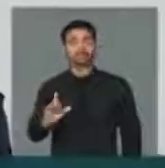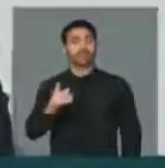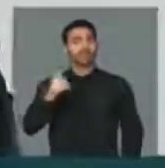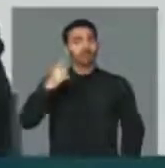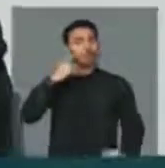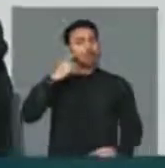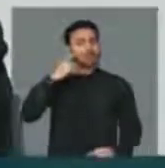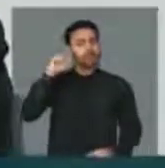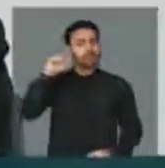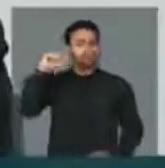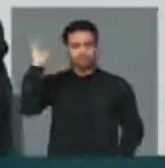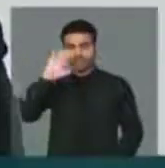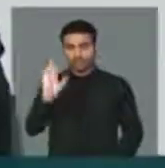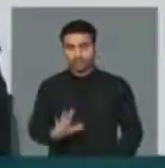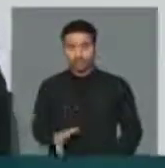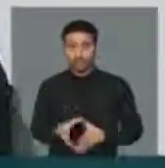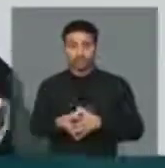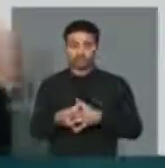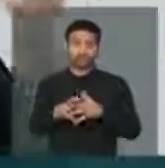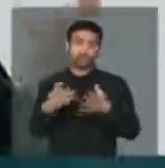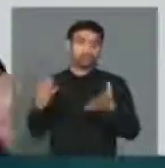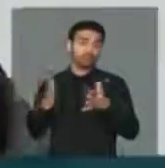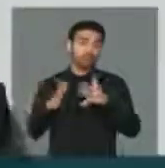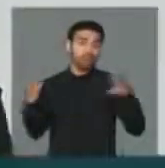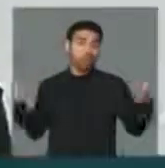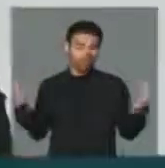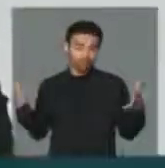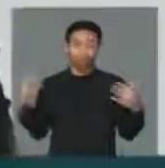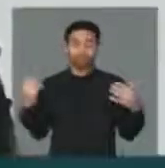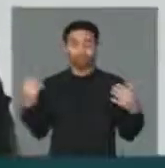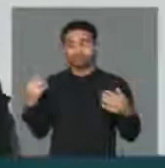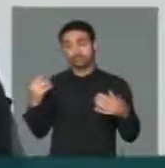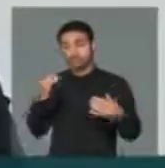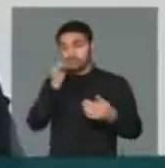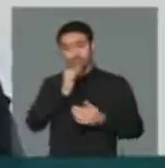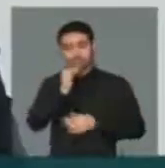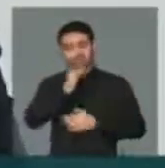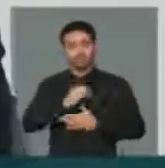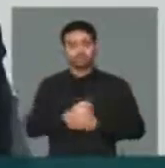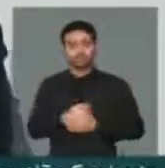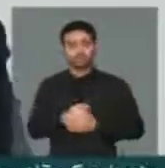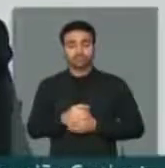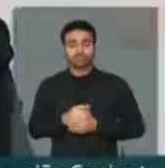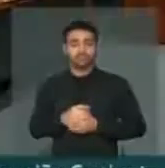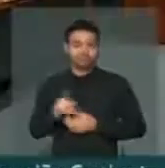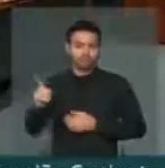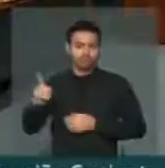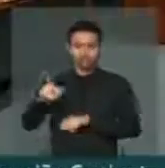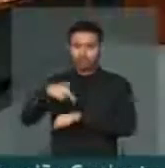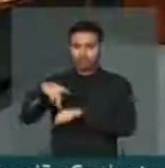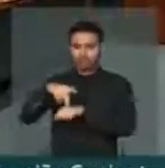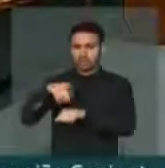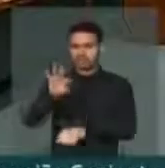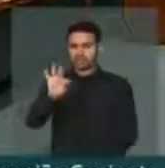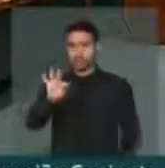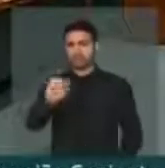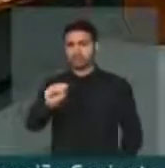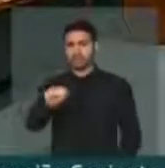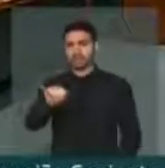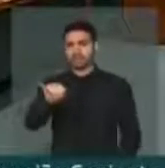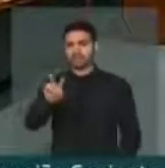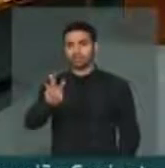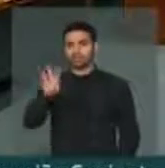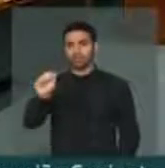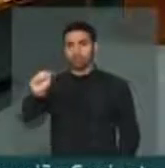fazer um comparativo, por exemplo, eu teria dezenas de exemplos, mas Taiwan, que é um modelo de desenvolvimento para